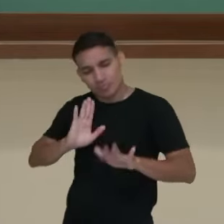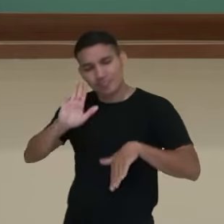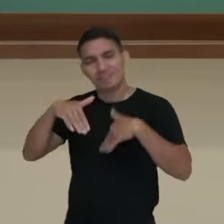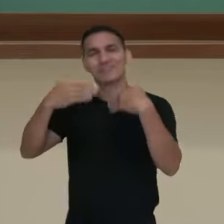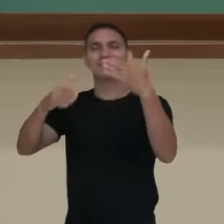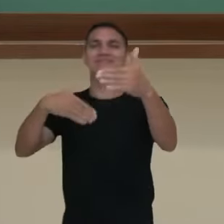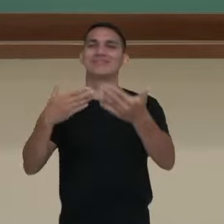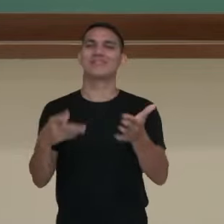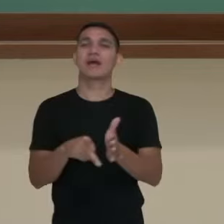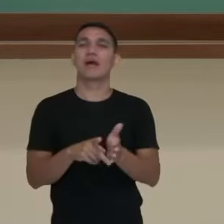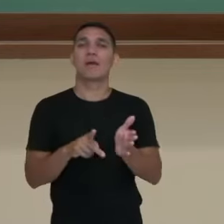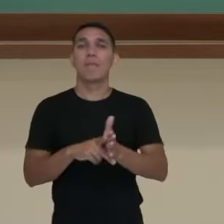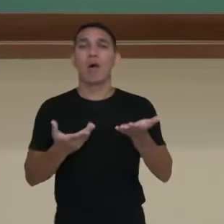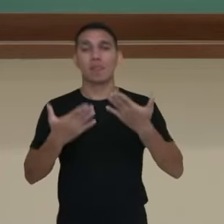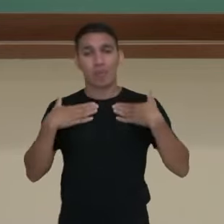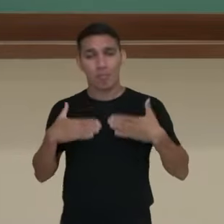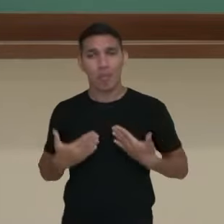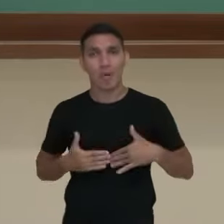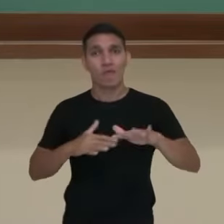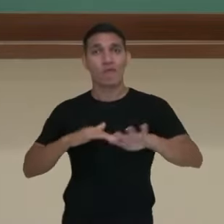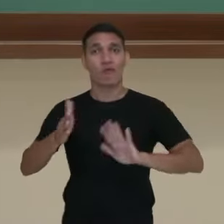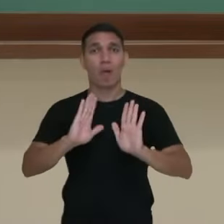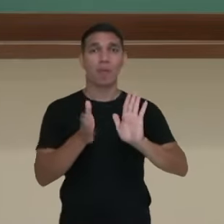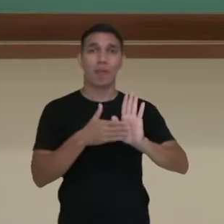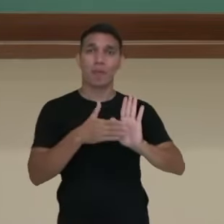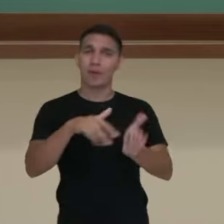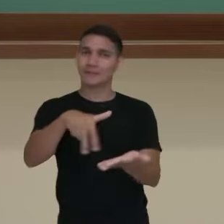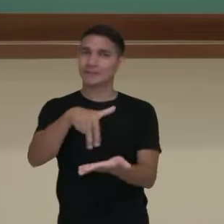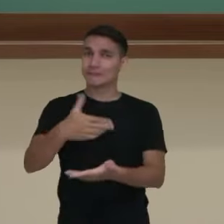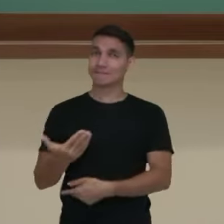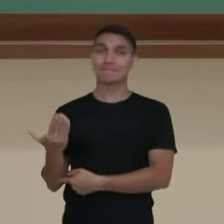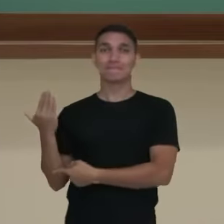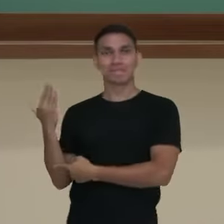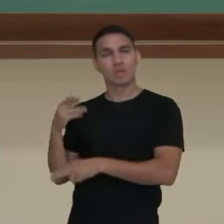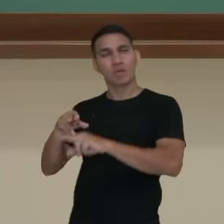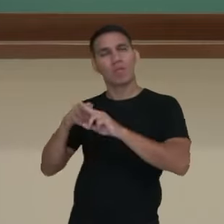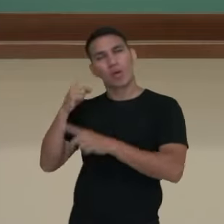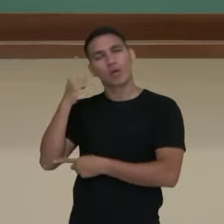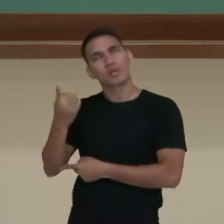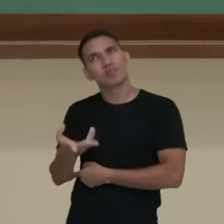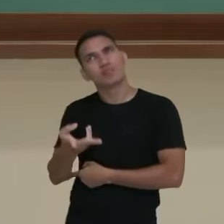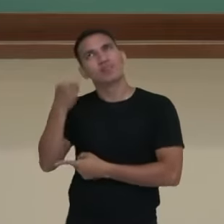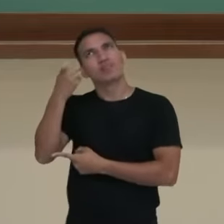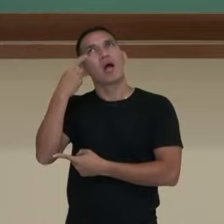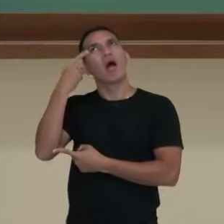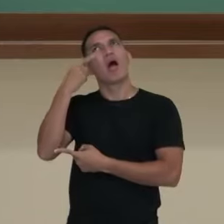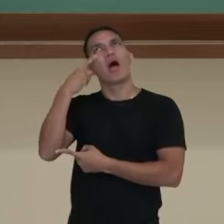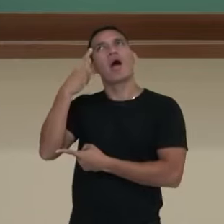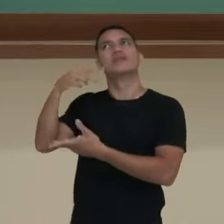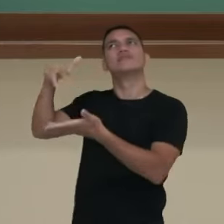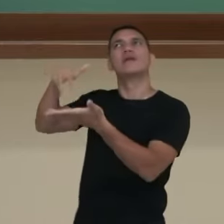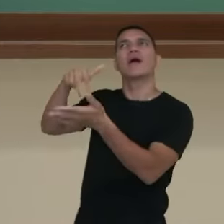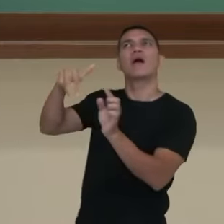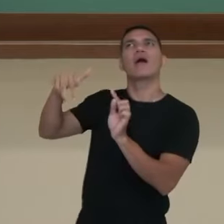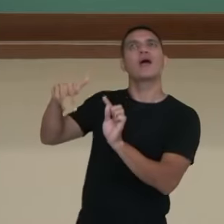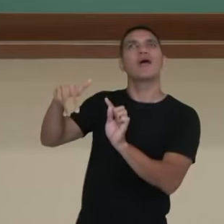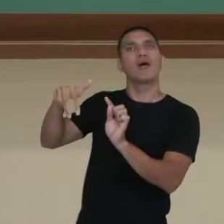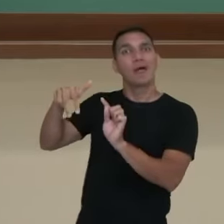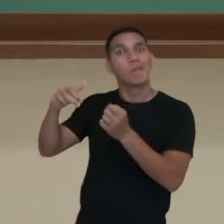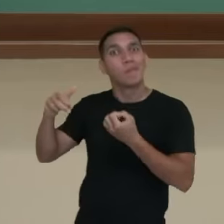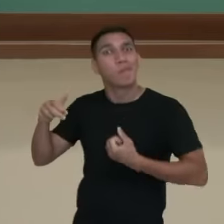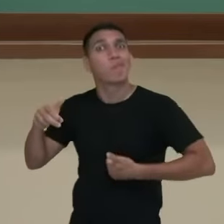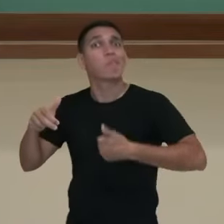desenvolvendo uma coreografia dentro dessa proposta de dança. Então a gente tem que partir da ideia de que a dança é algo bom,